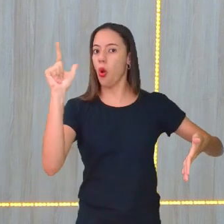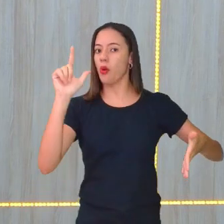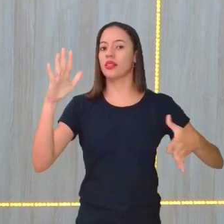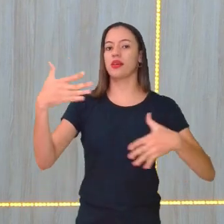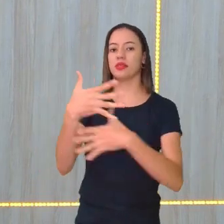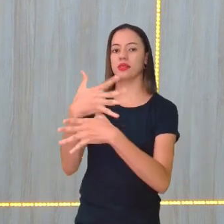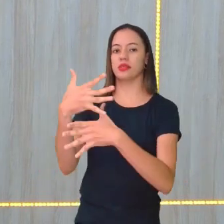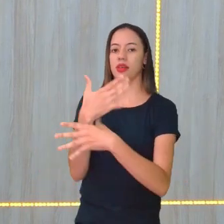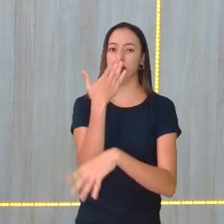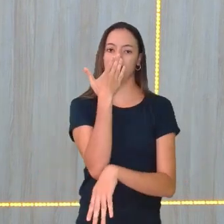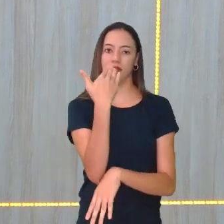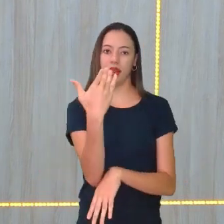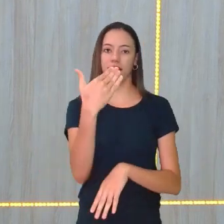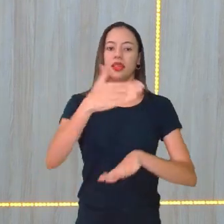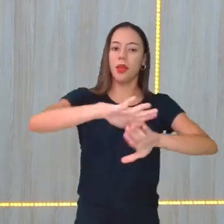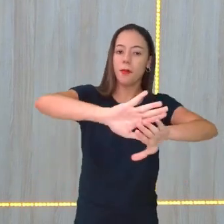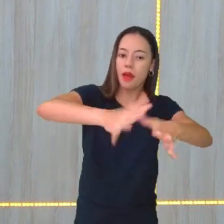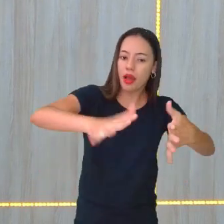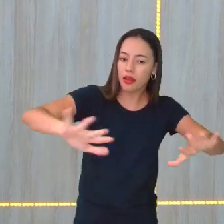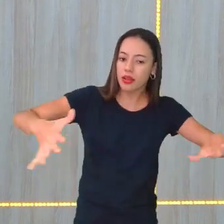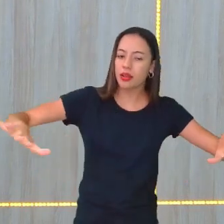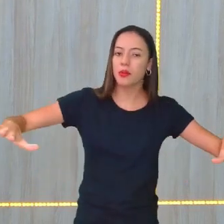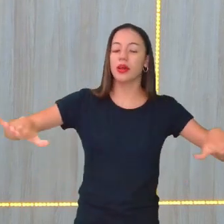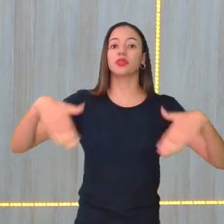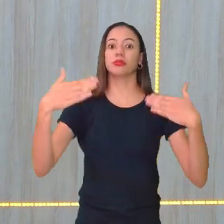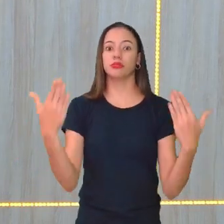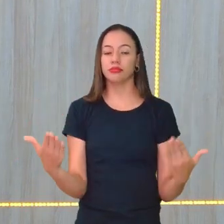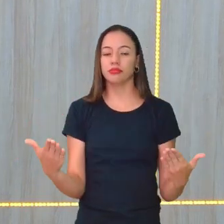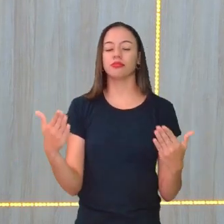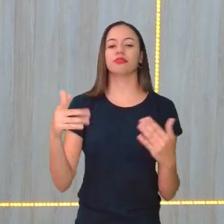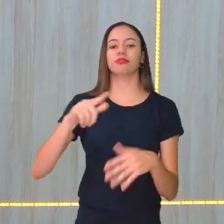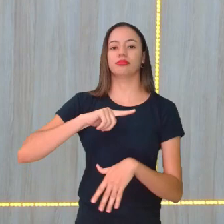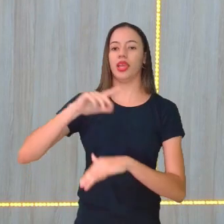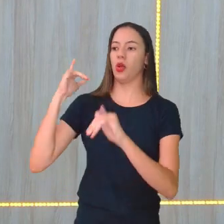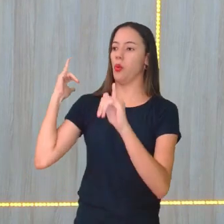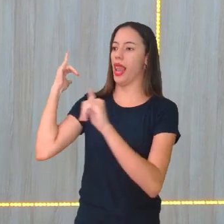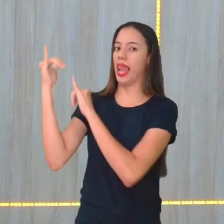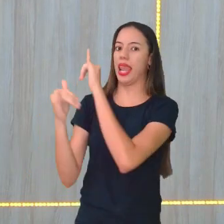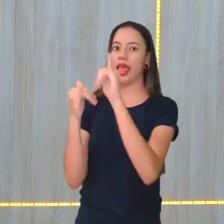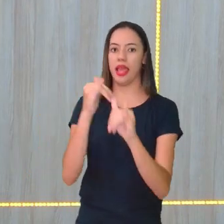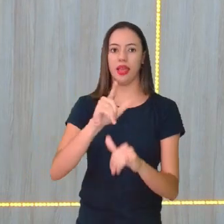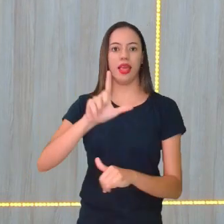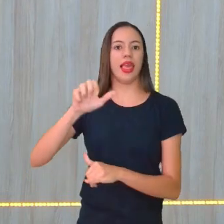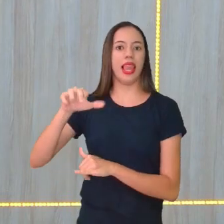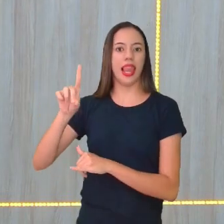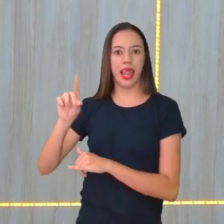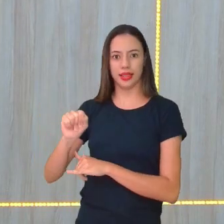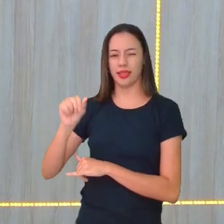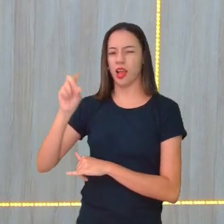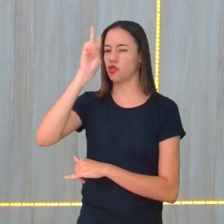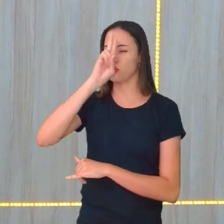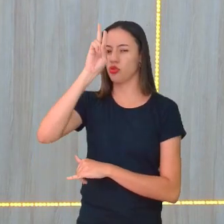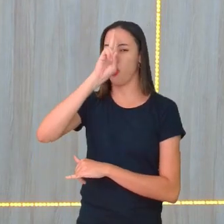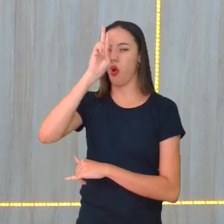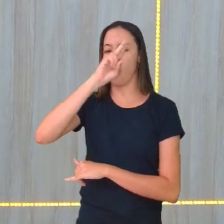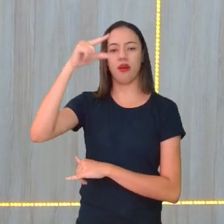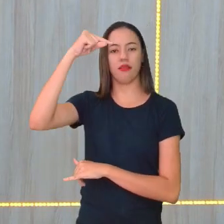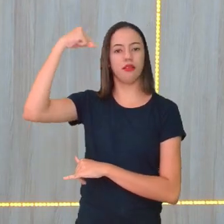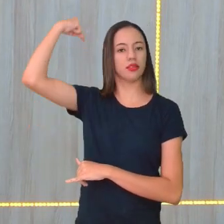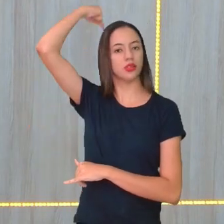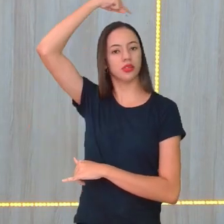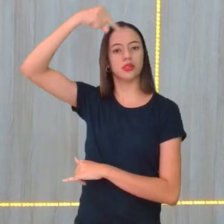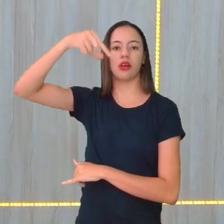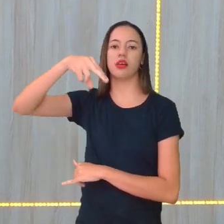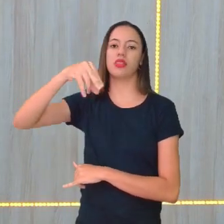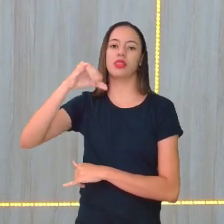de frente para o mar. E a lenda, né, do Papai Noel, né, no caso, a história do São